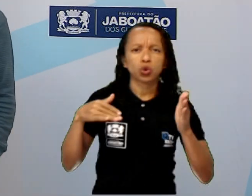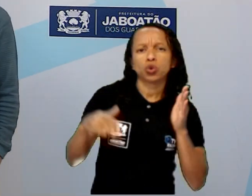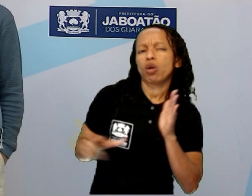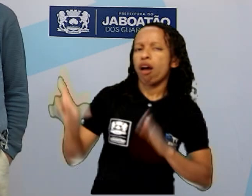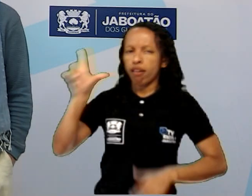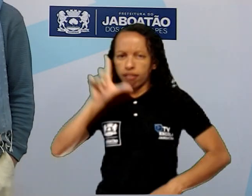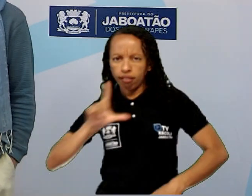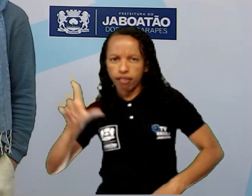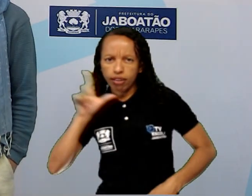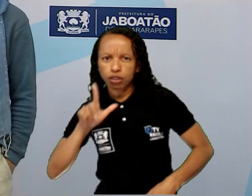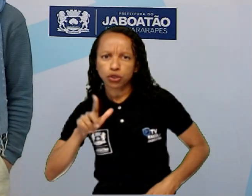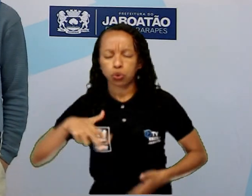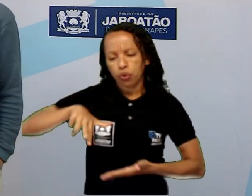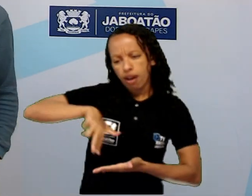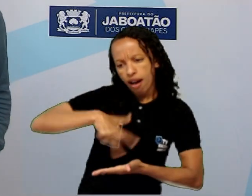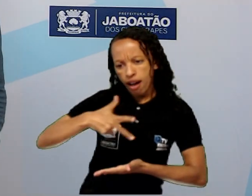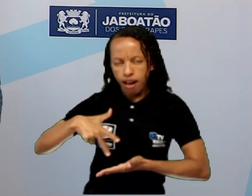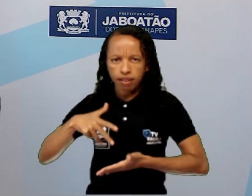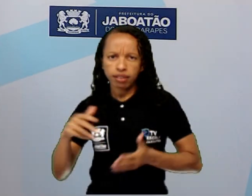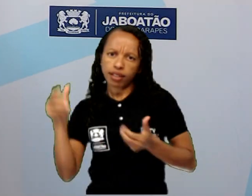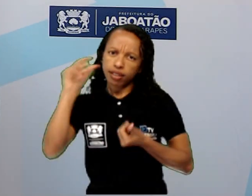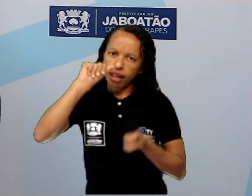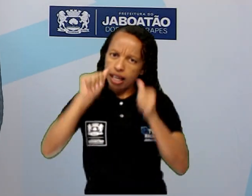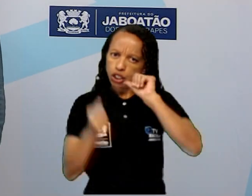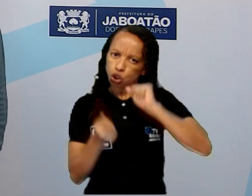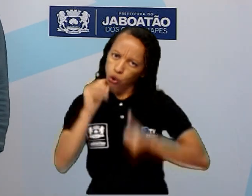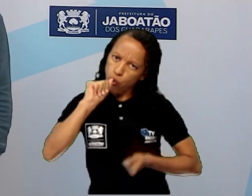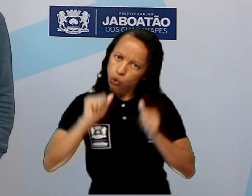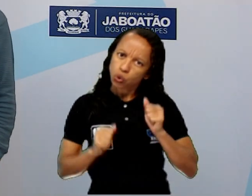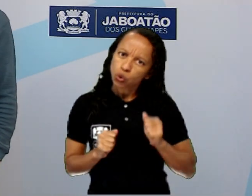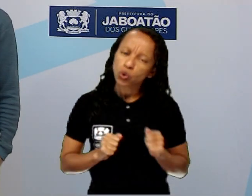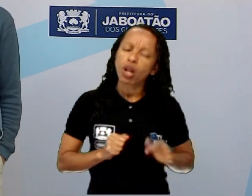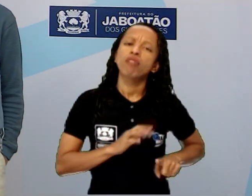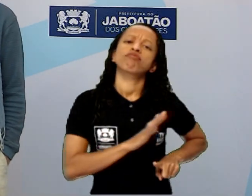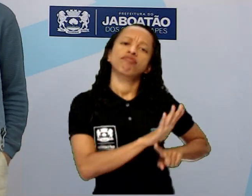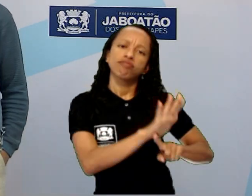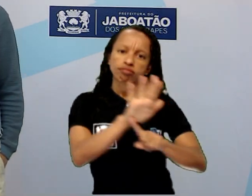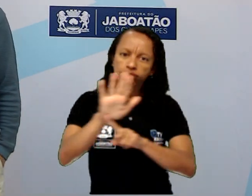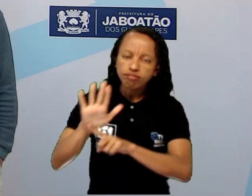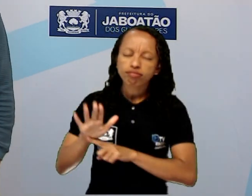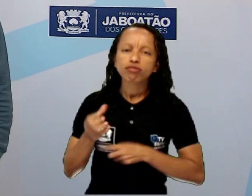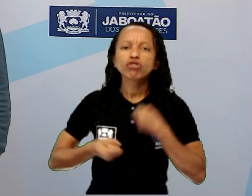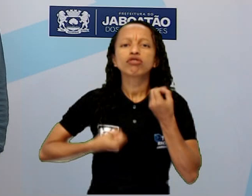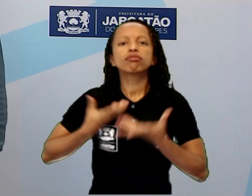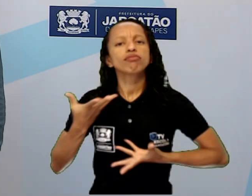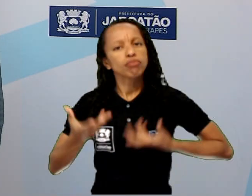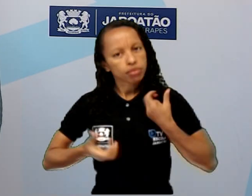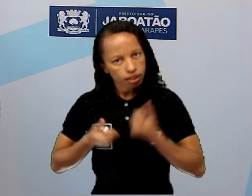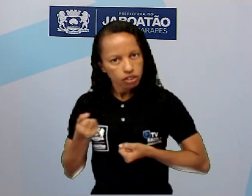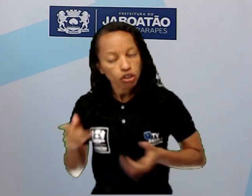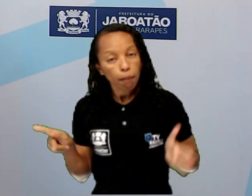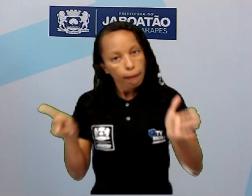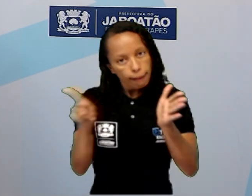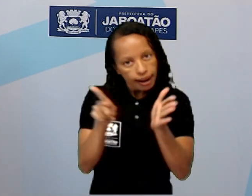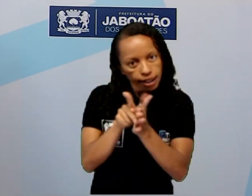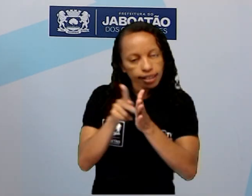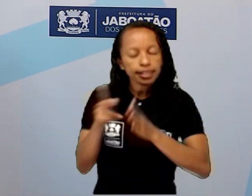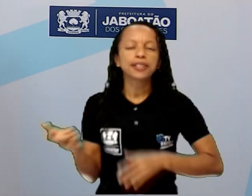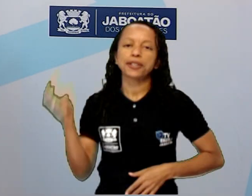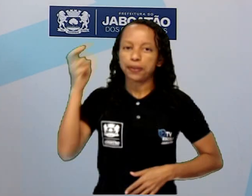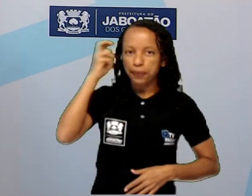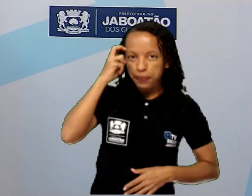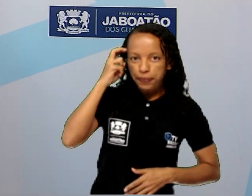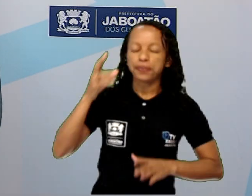literatura, a dança, a escultura, eles são expressões que fazem parte de uma cultura, certo? Então a gente já guarda esse conceito